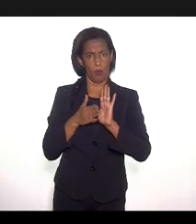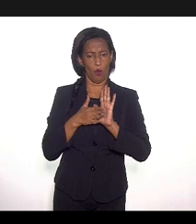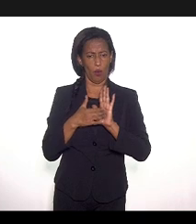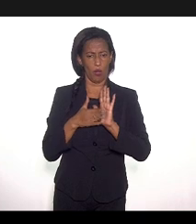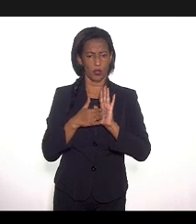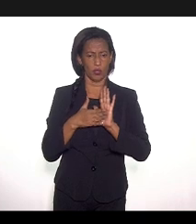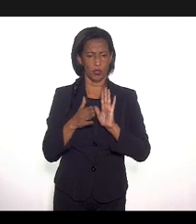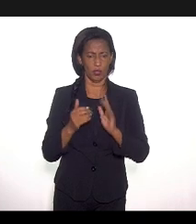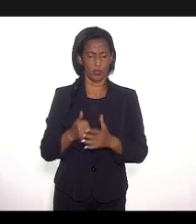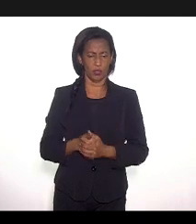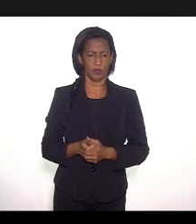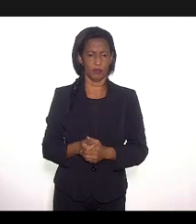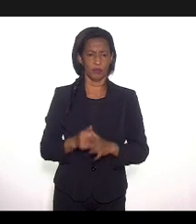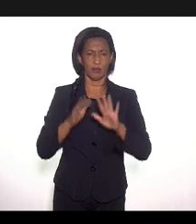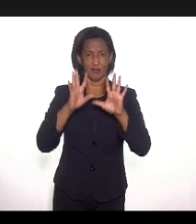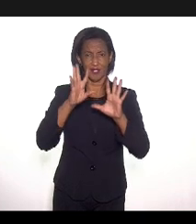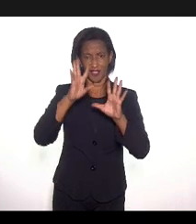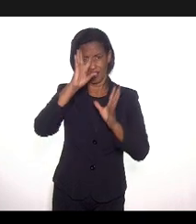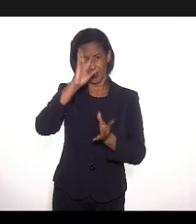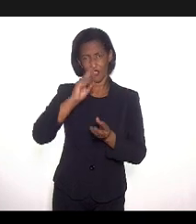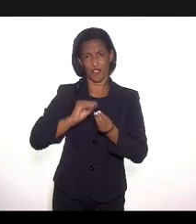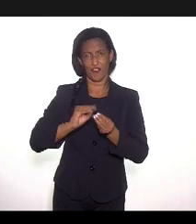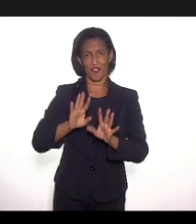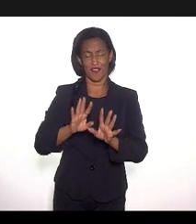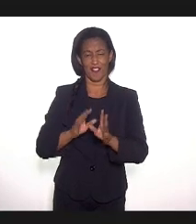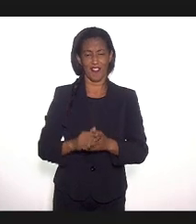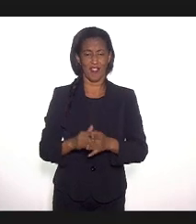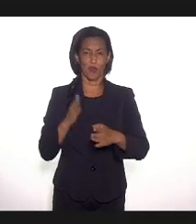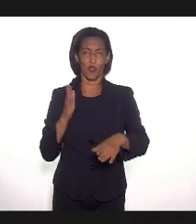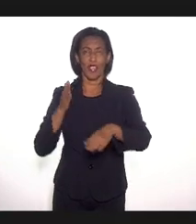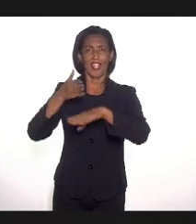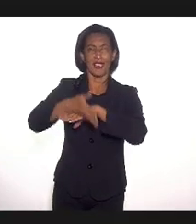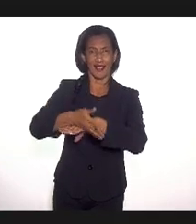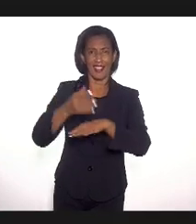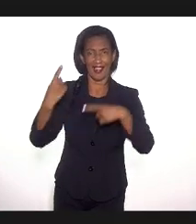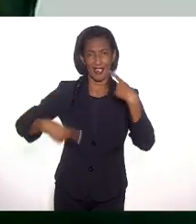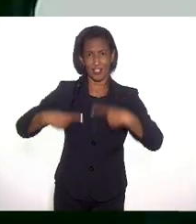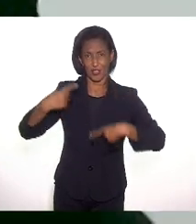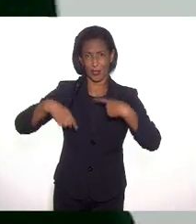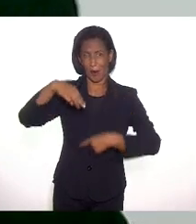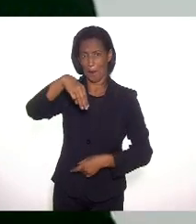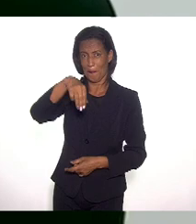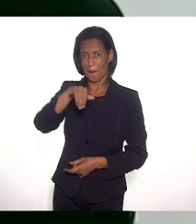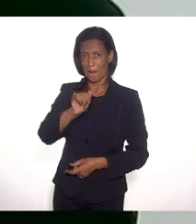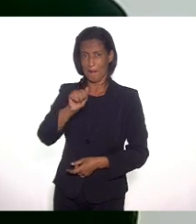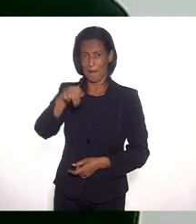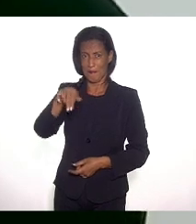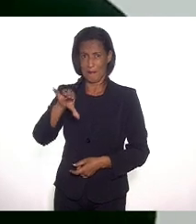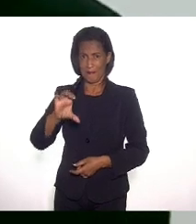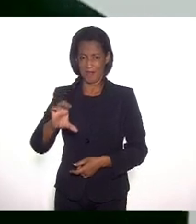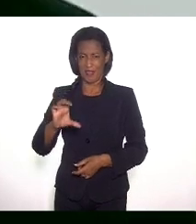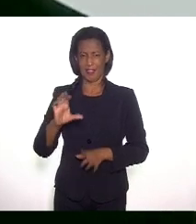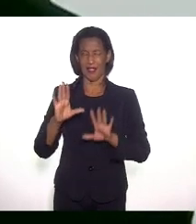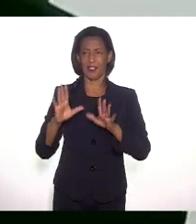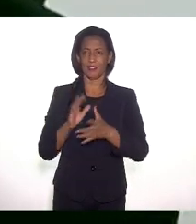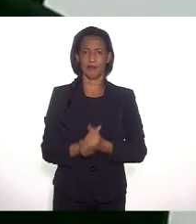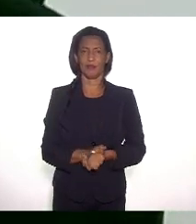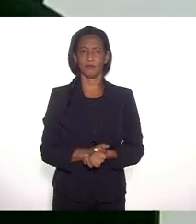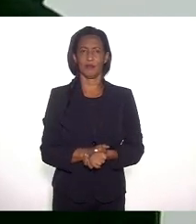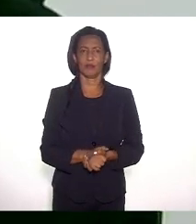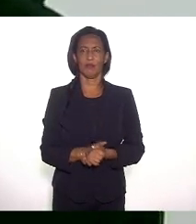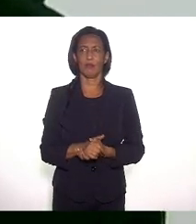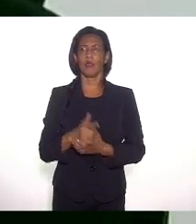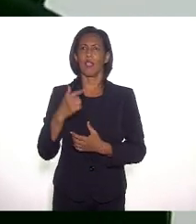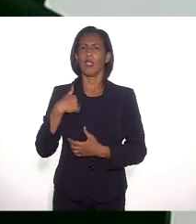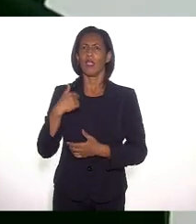queria... Deixa eu falar que eu estou aqui querendo entrar na discussão. Vamos lá. Luiz Paulo, deputado Luiz Paulo, terminou a parte? Posso passar